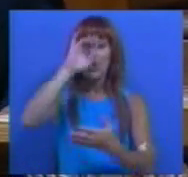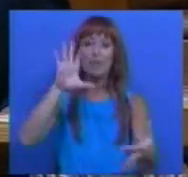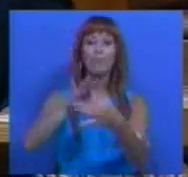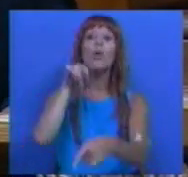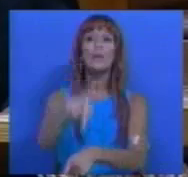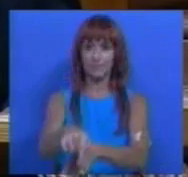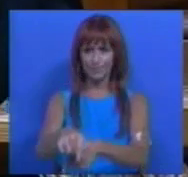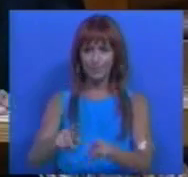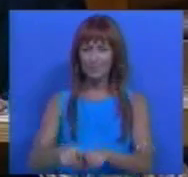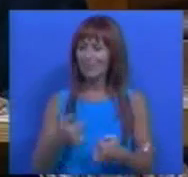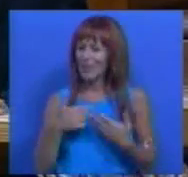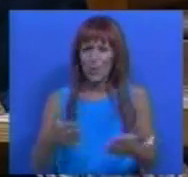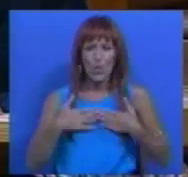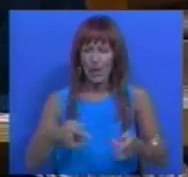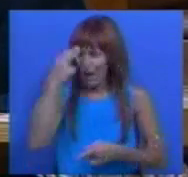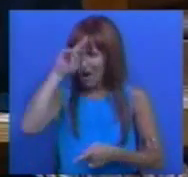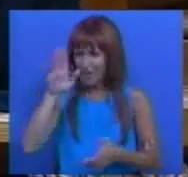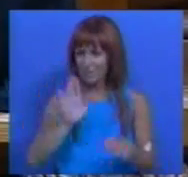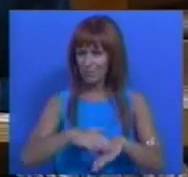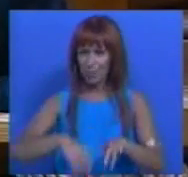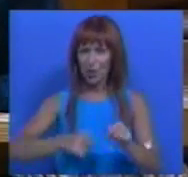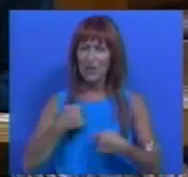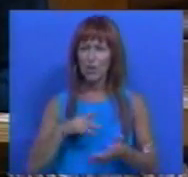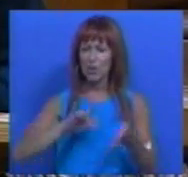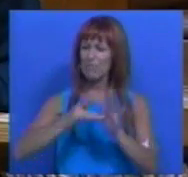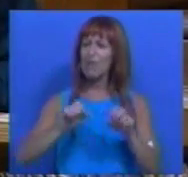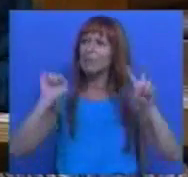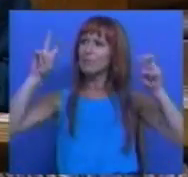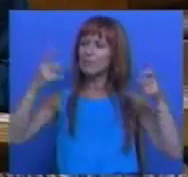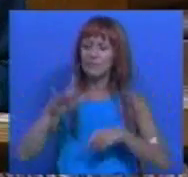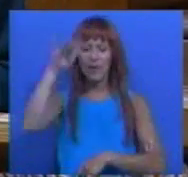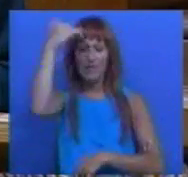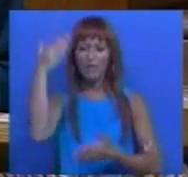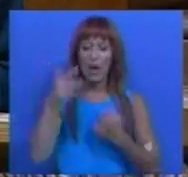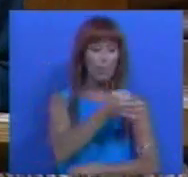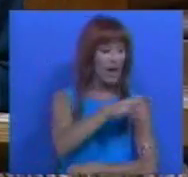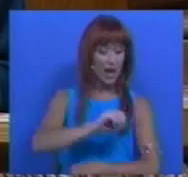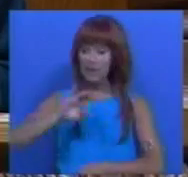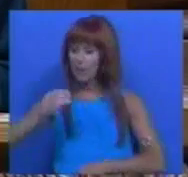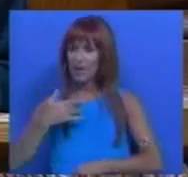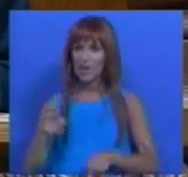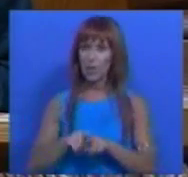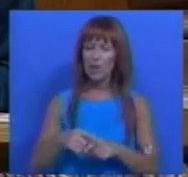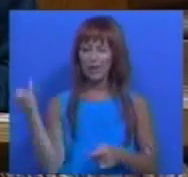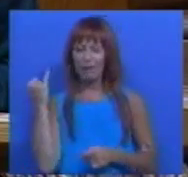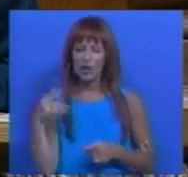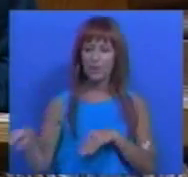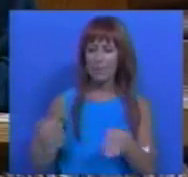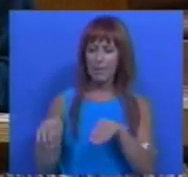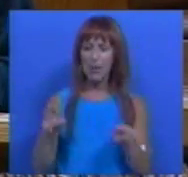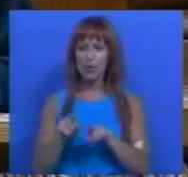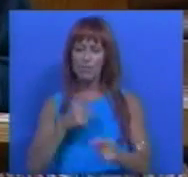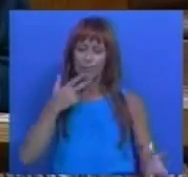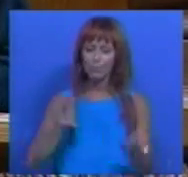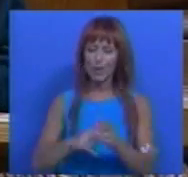Estado. Não nos deixemos enganar pelo péssimo folhetim de verão, onde PS e PSD jogaram ao faz de conta sobre